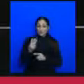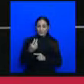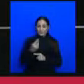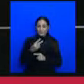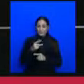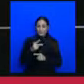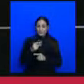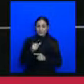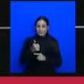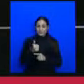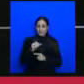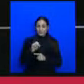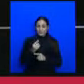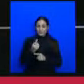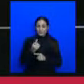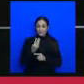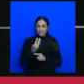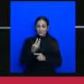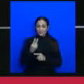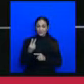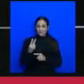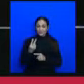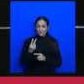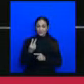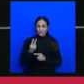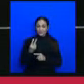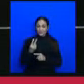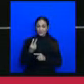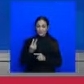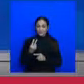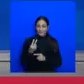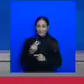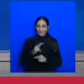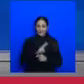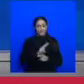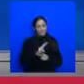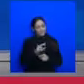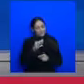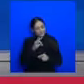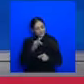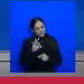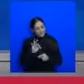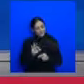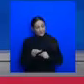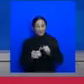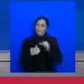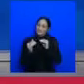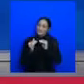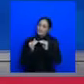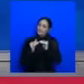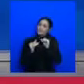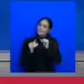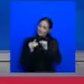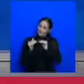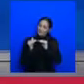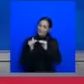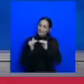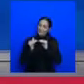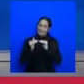33, 12, 11, 01 e 32. Auditoras, confirmam? Sim, confirmo.